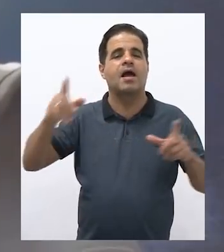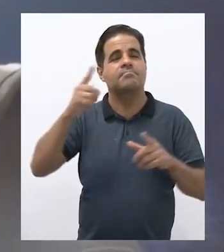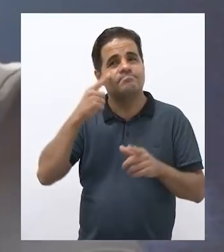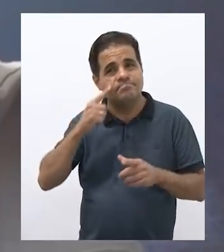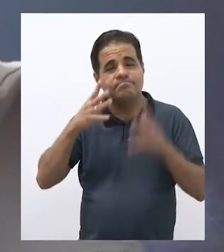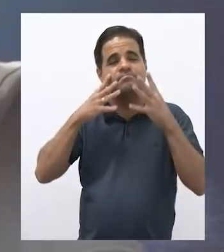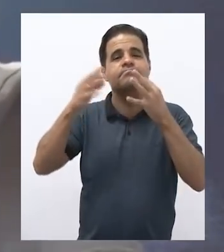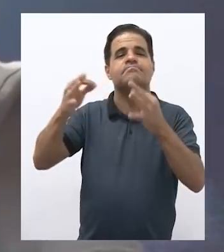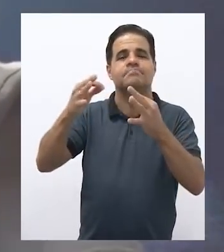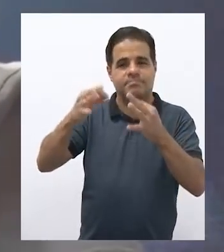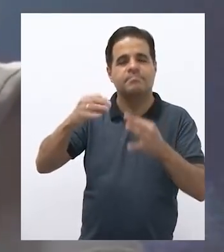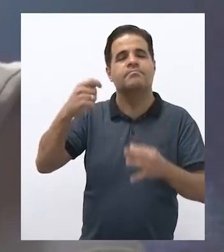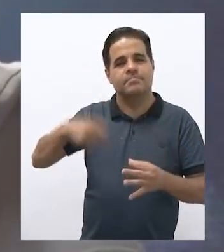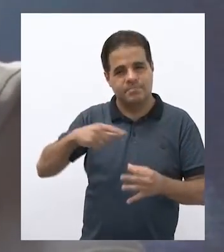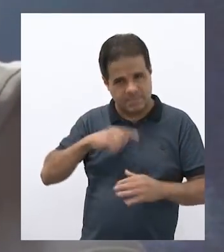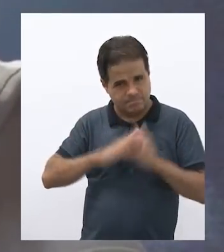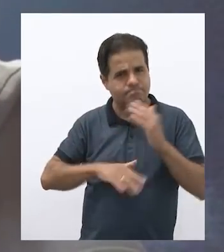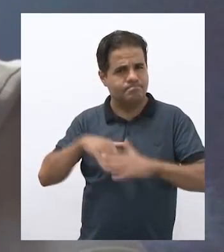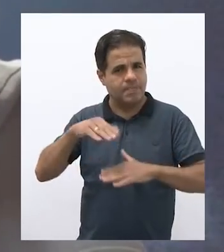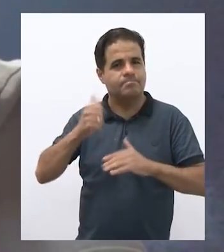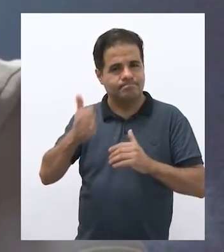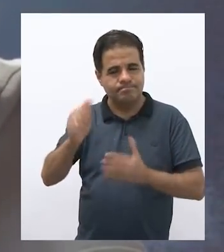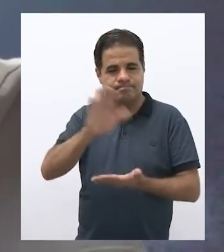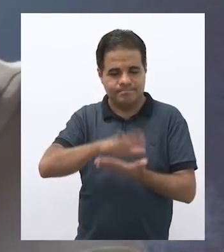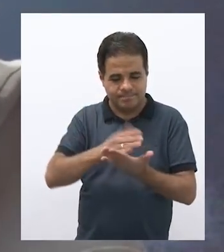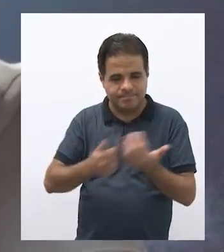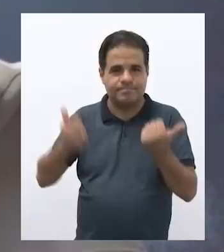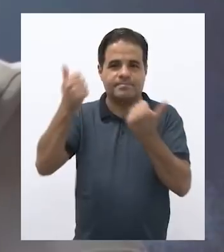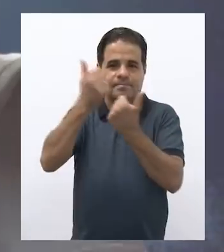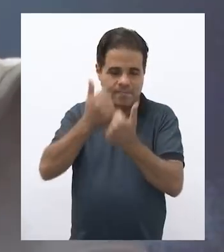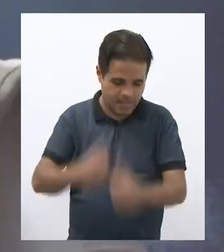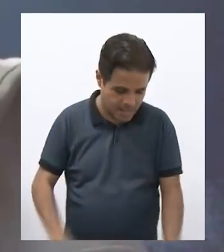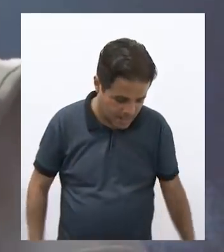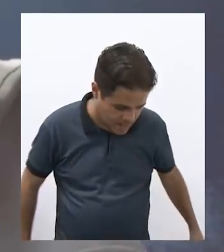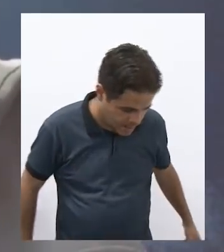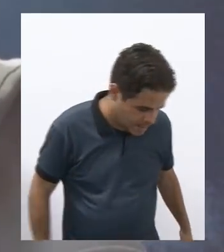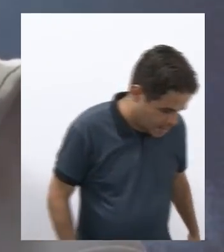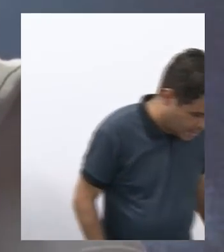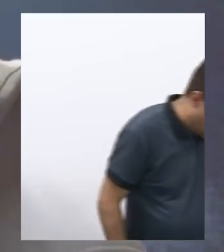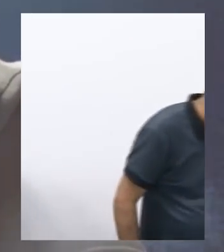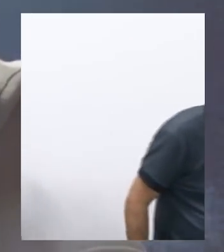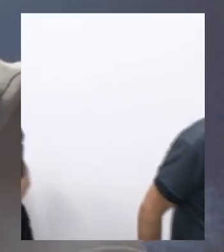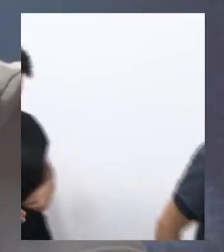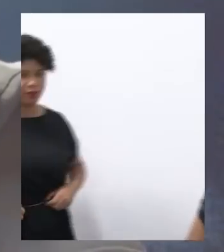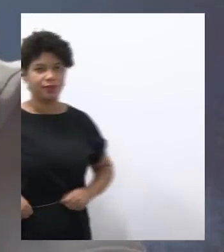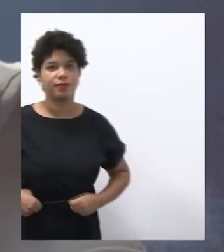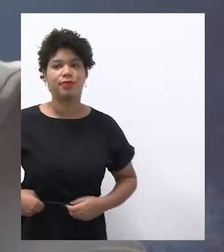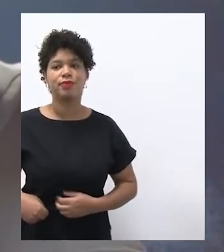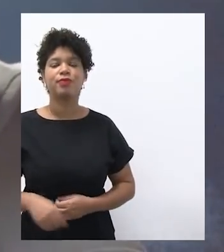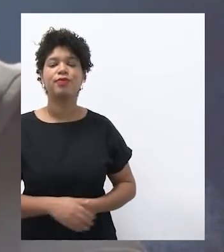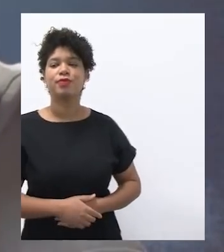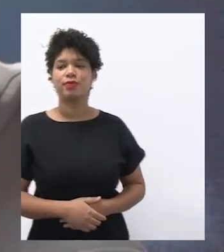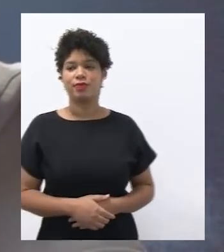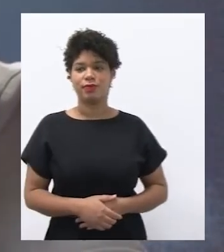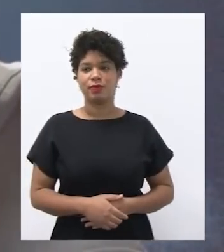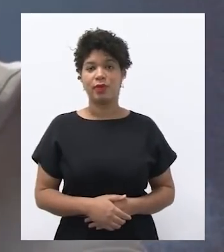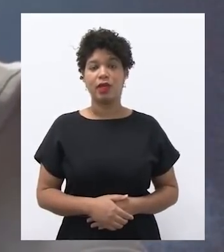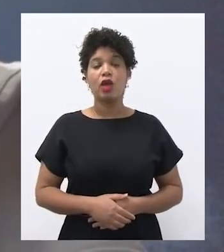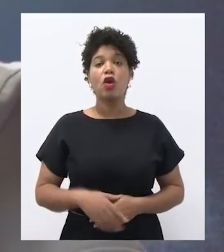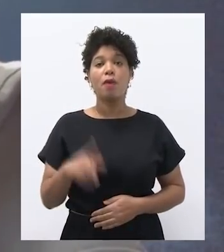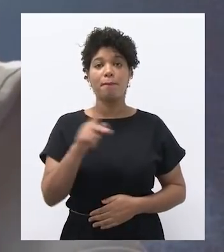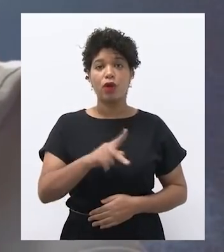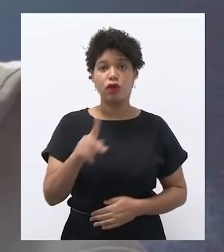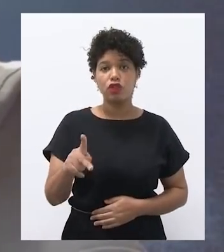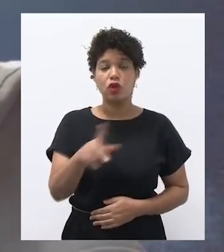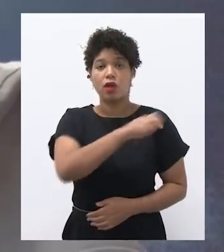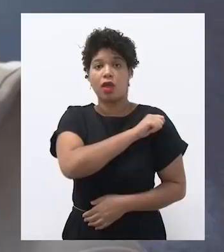mesma atenção têm em mãos. O professor, a aula, não podem ser menos interessantes do que